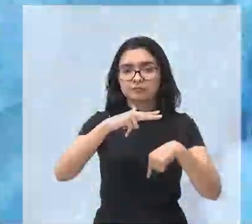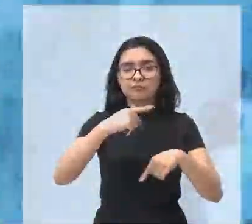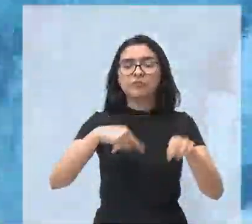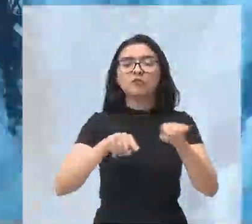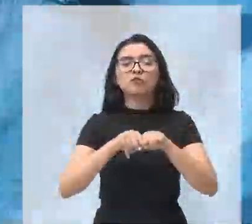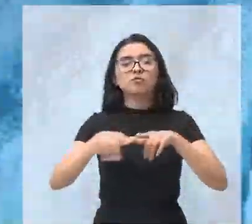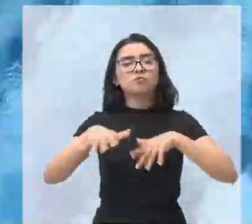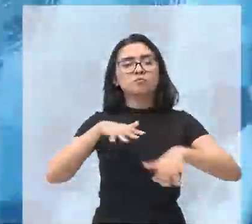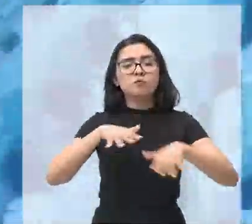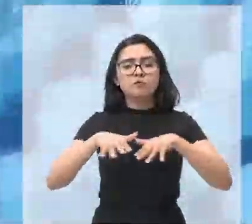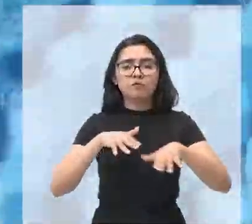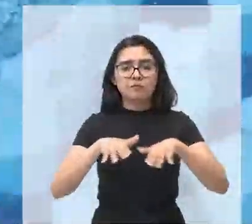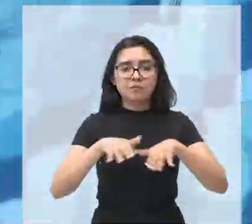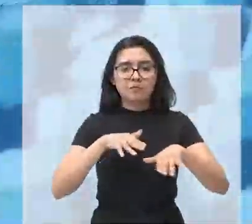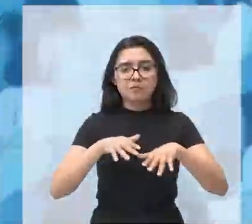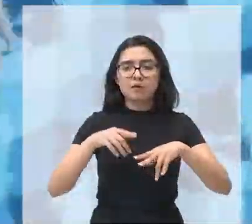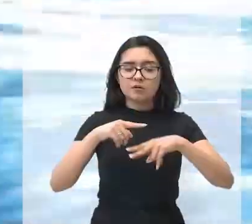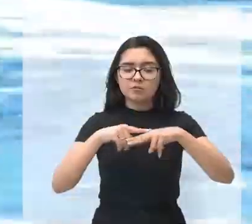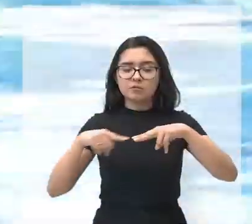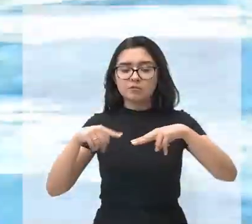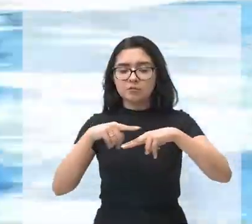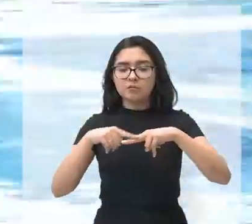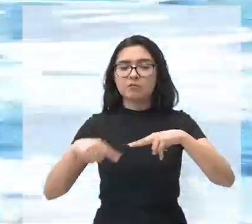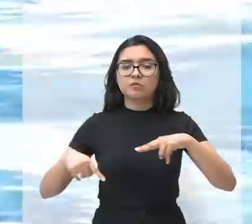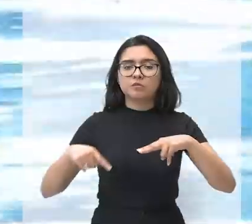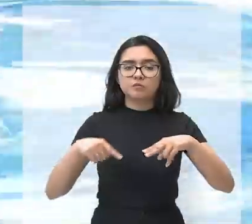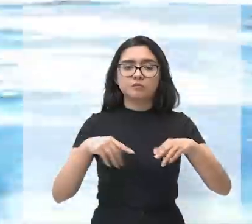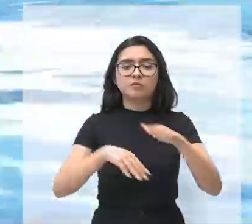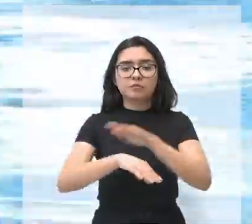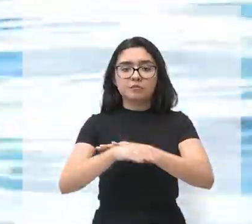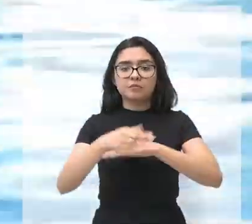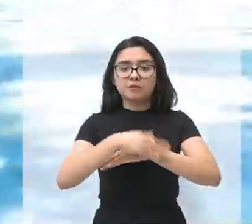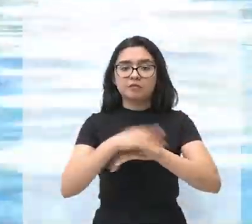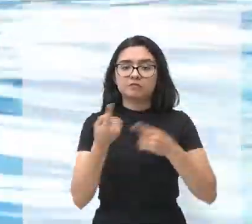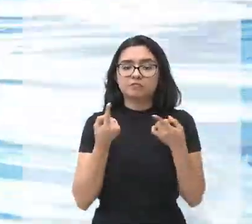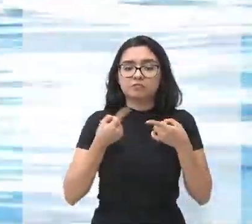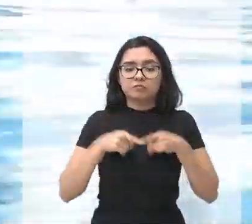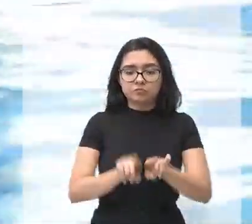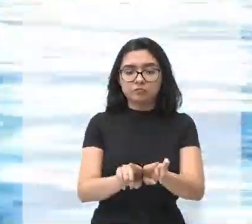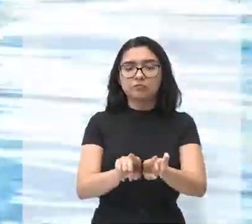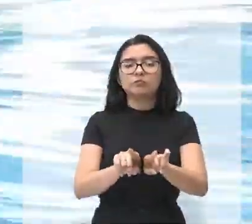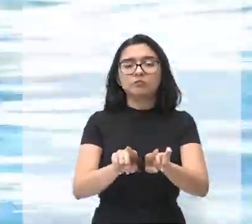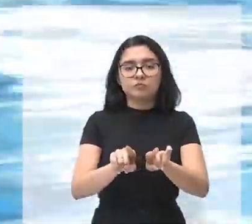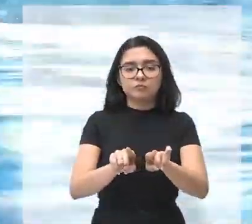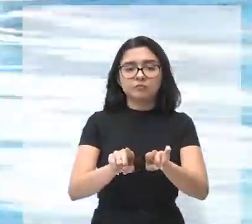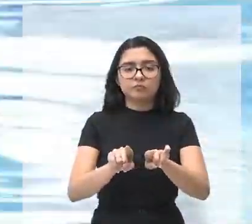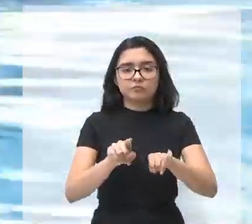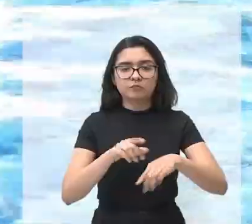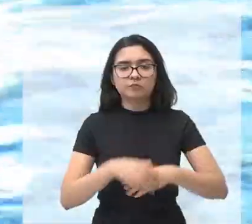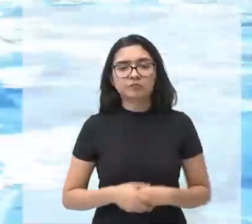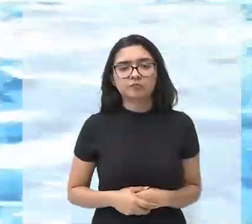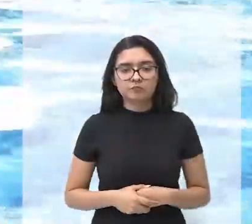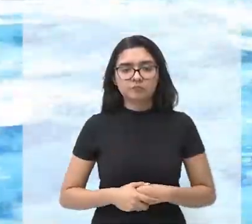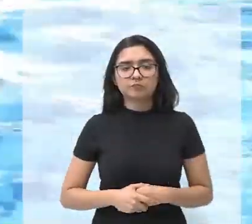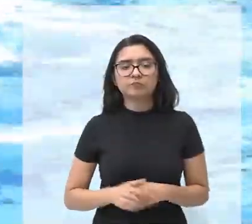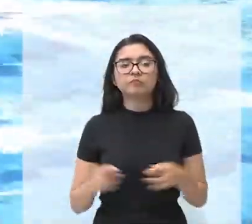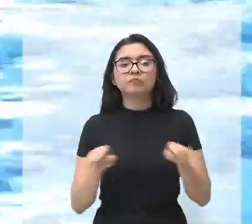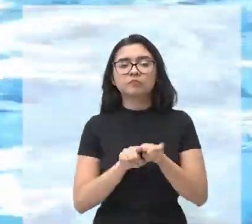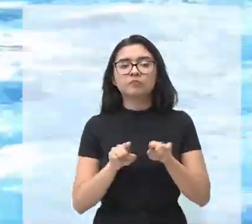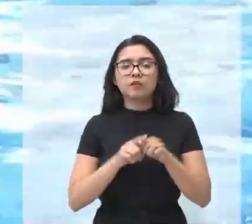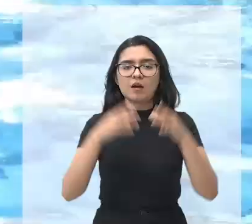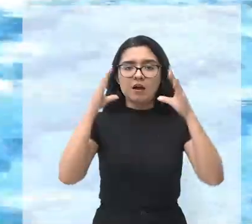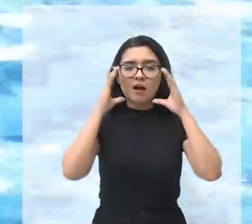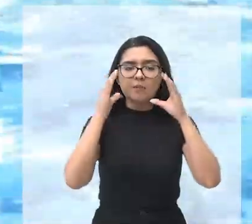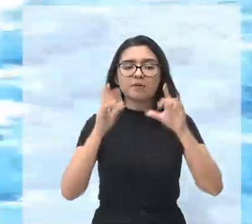Os movimentos de braços e pernas têm que ser simultâneos para os seus respectivos membros. E a